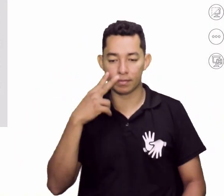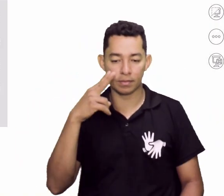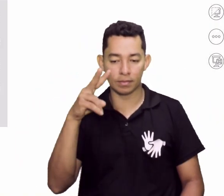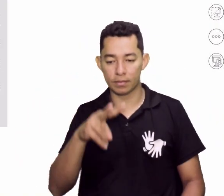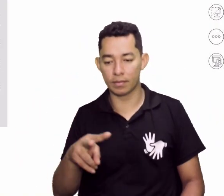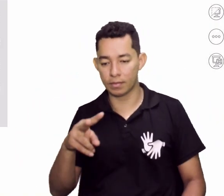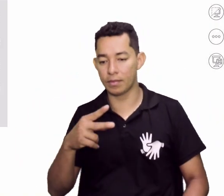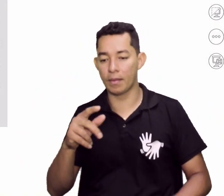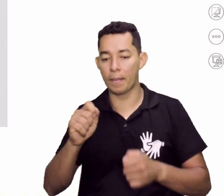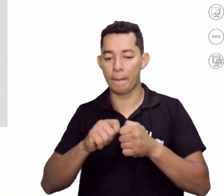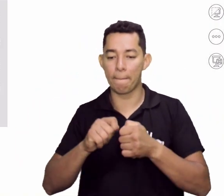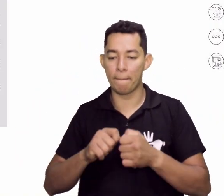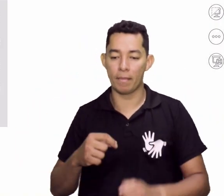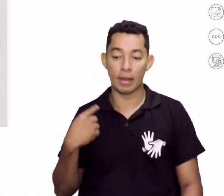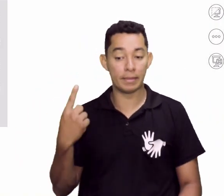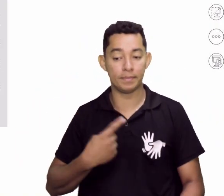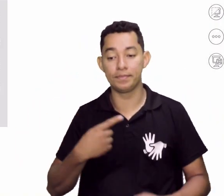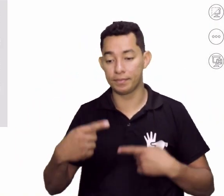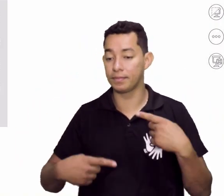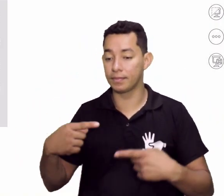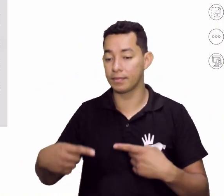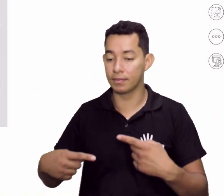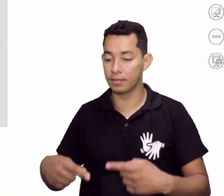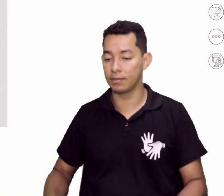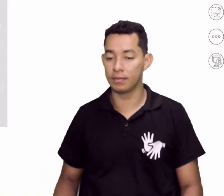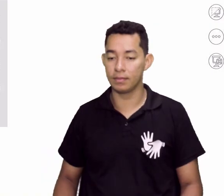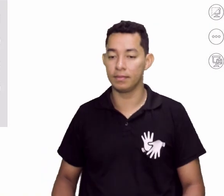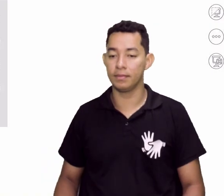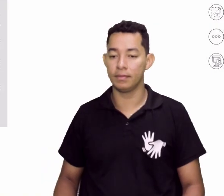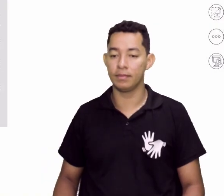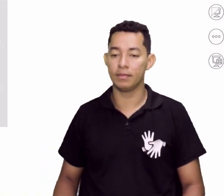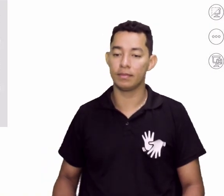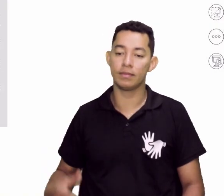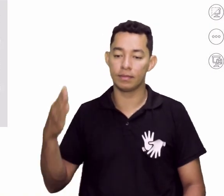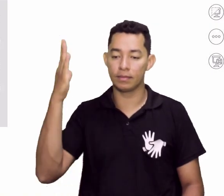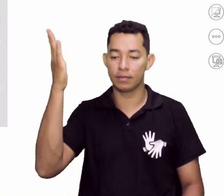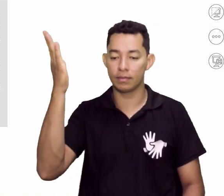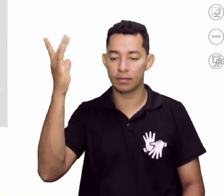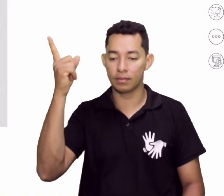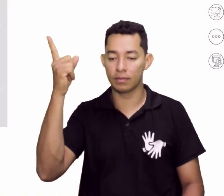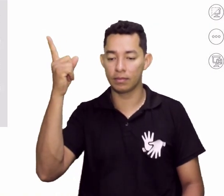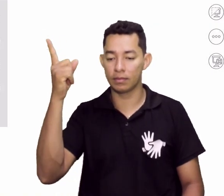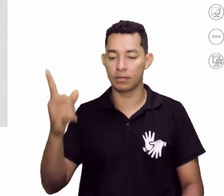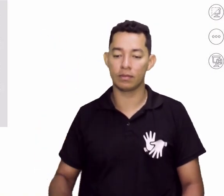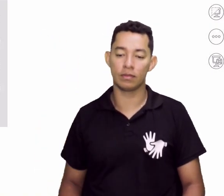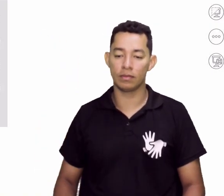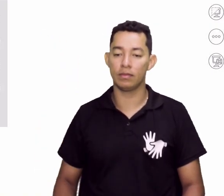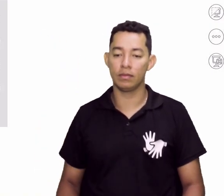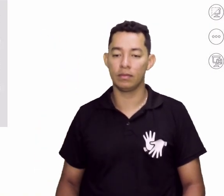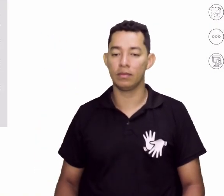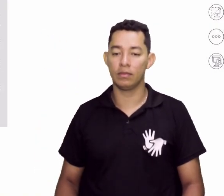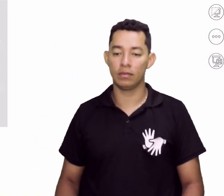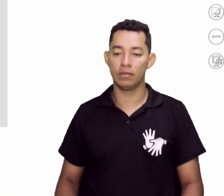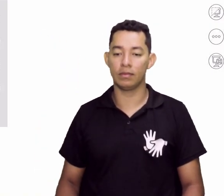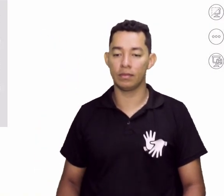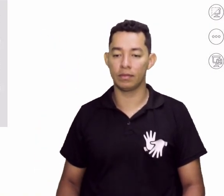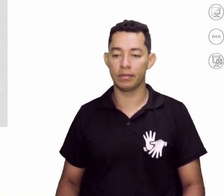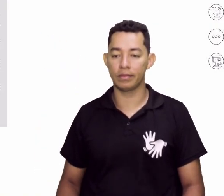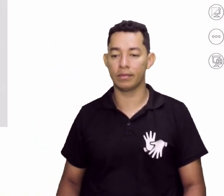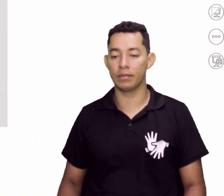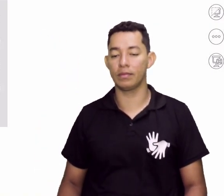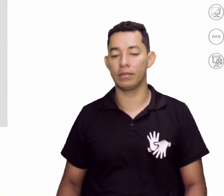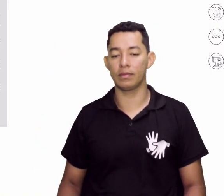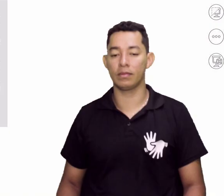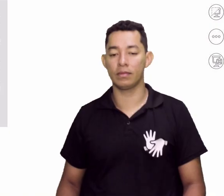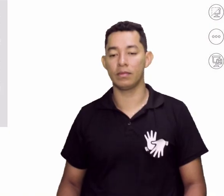discutir sobre isso também. Olha aqui as obras de arte, né? Então, no movimento russo,